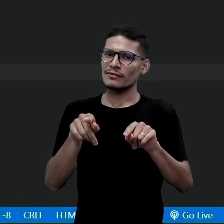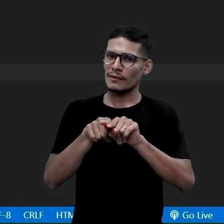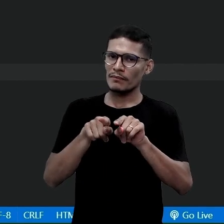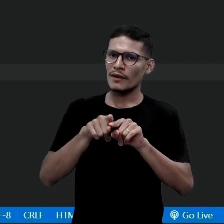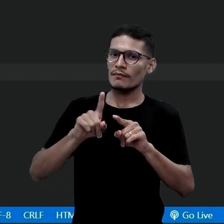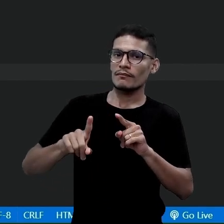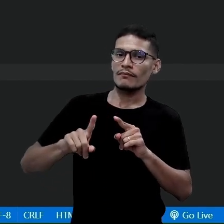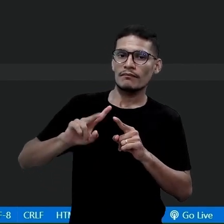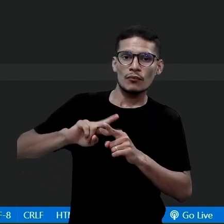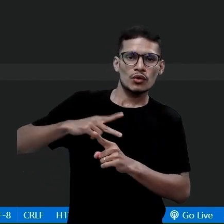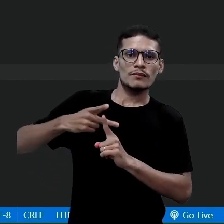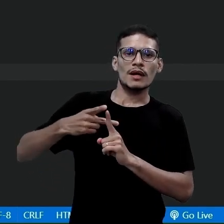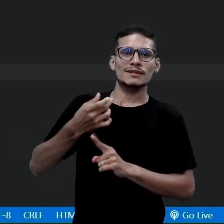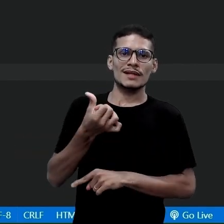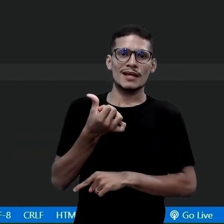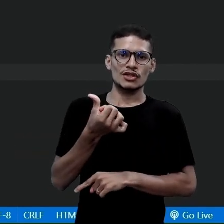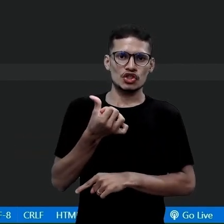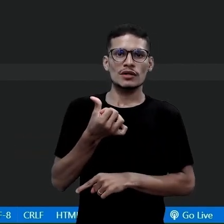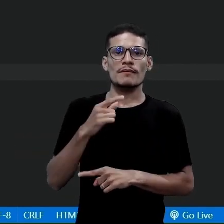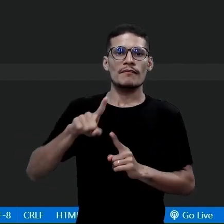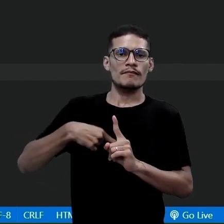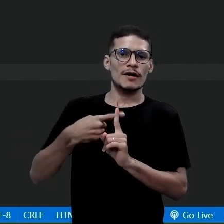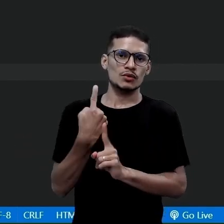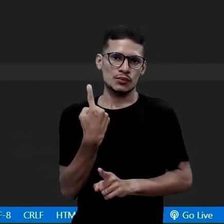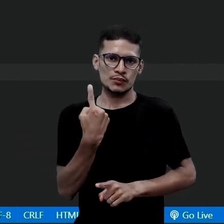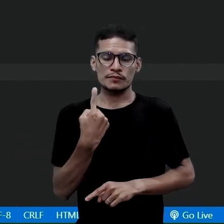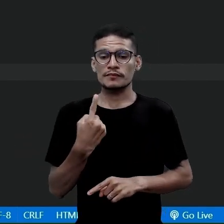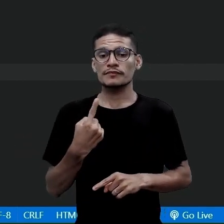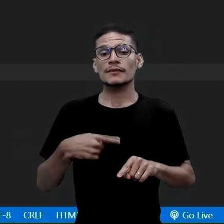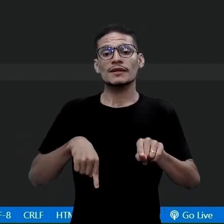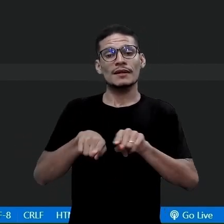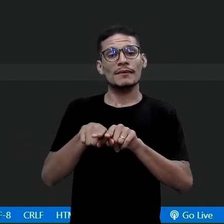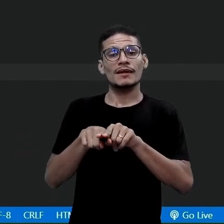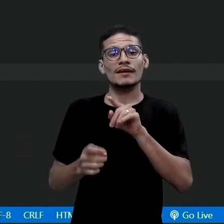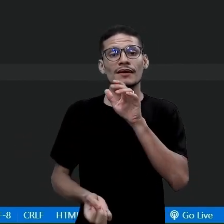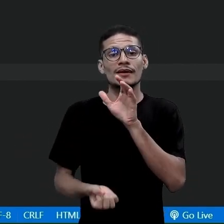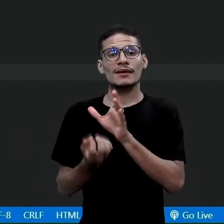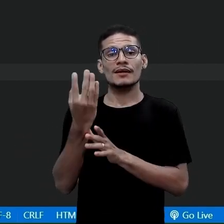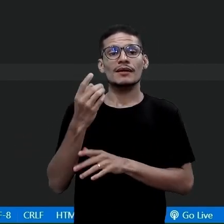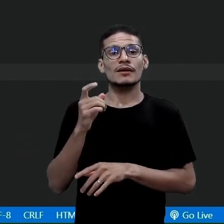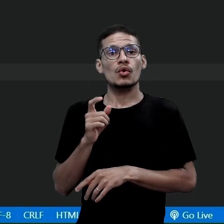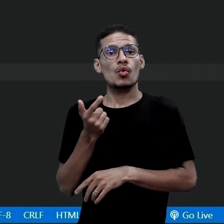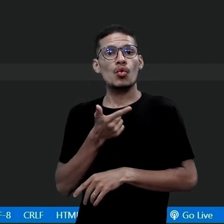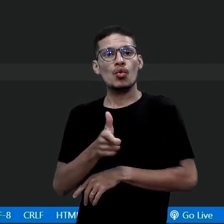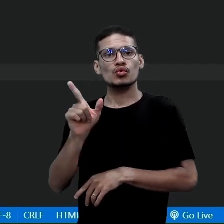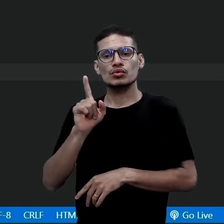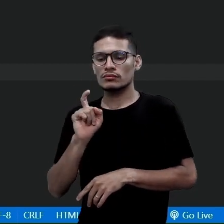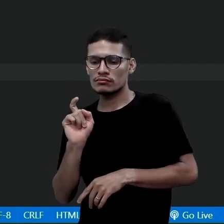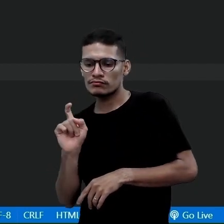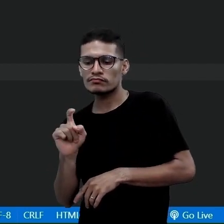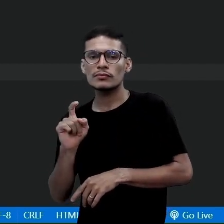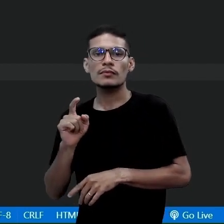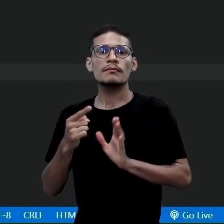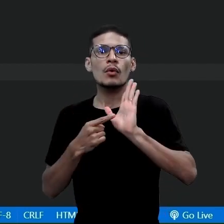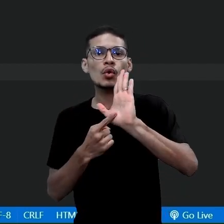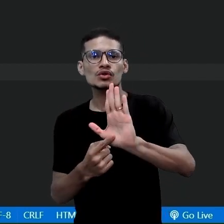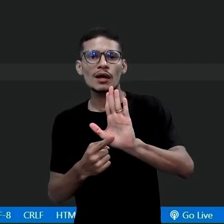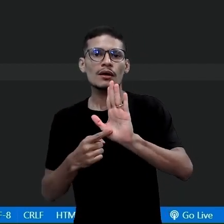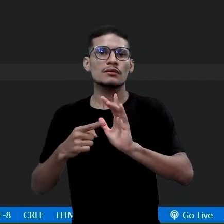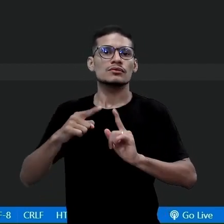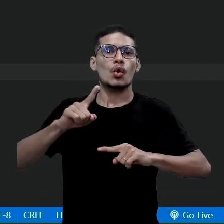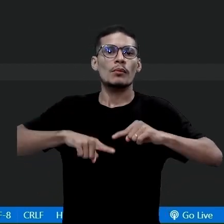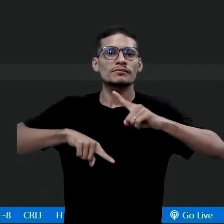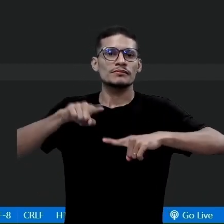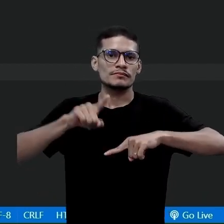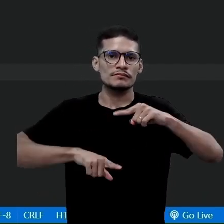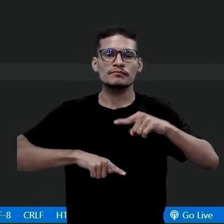6, mais 1. E por último, crie um botão para mostrar o objeto Sith e o objeto Jedi, com